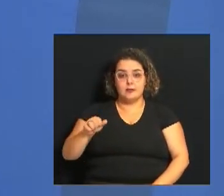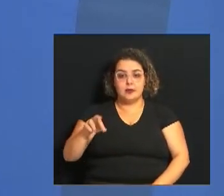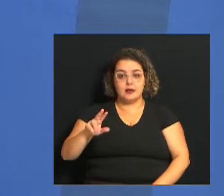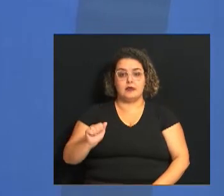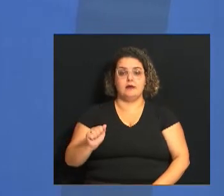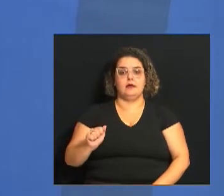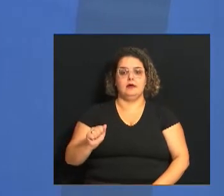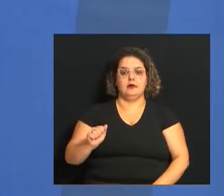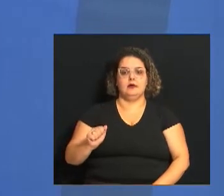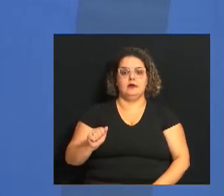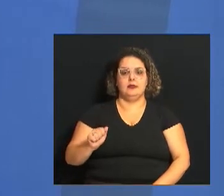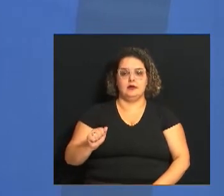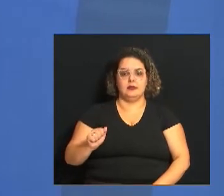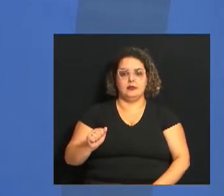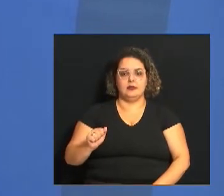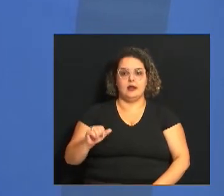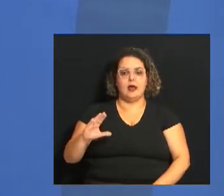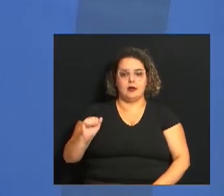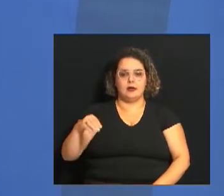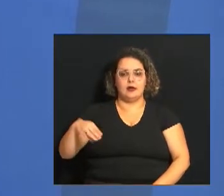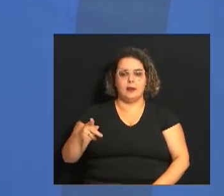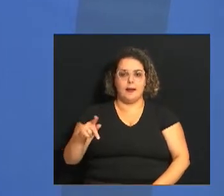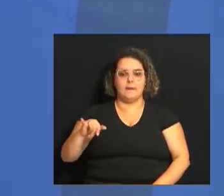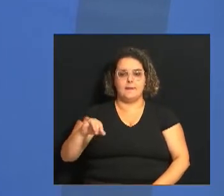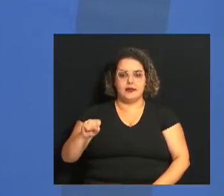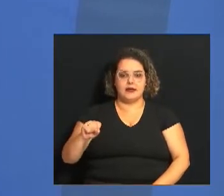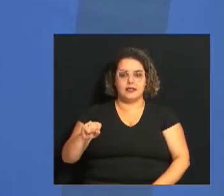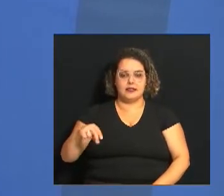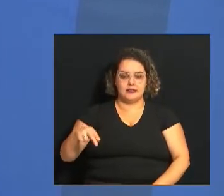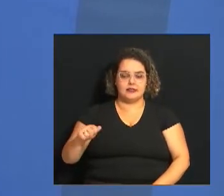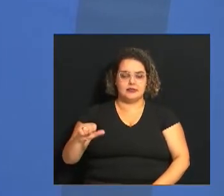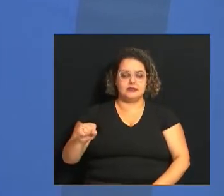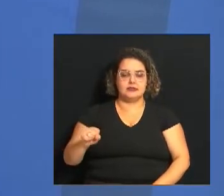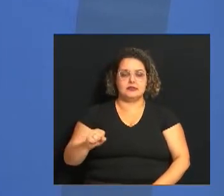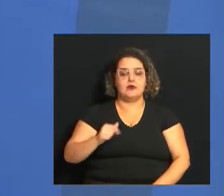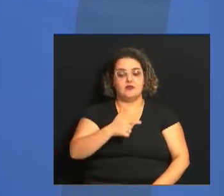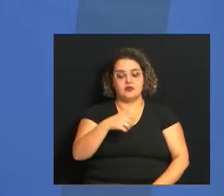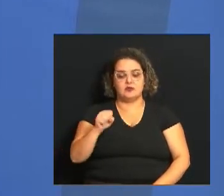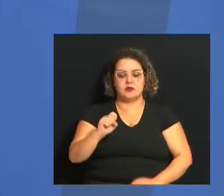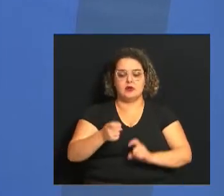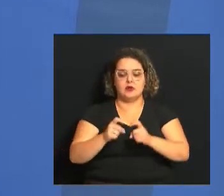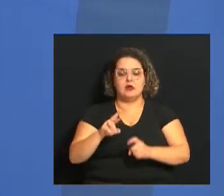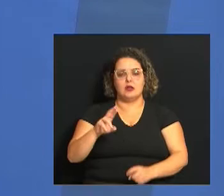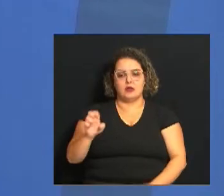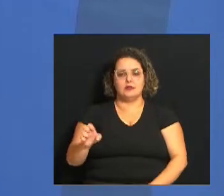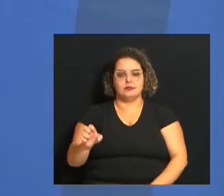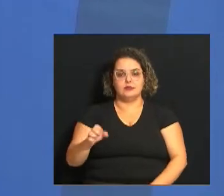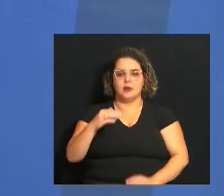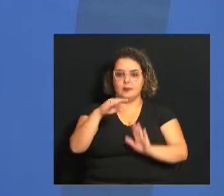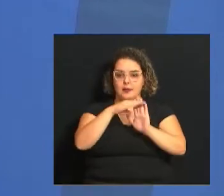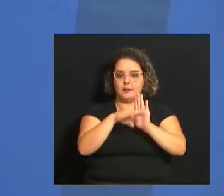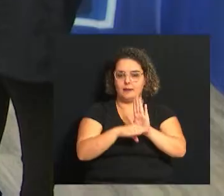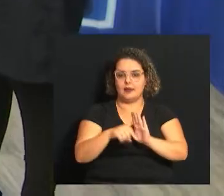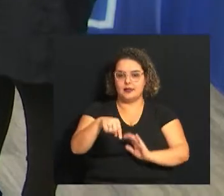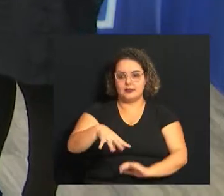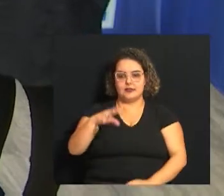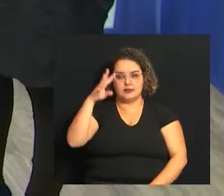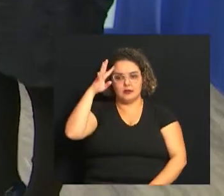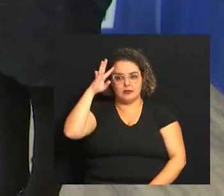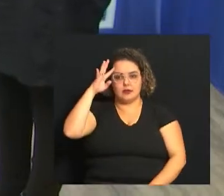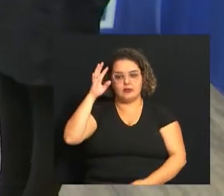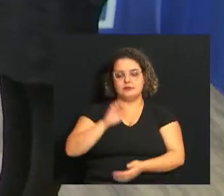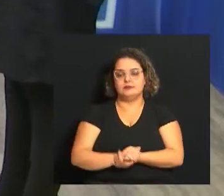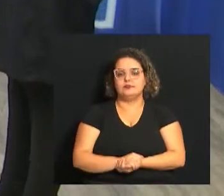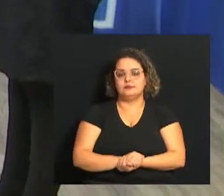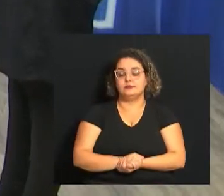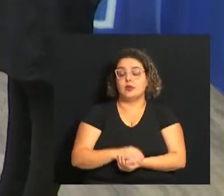veja, 28ª reunião extraordinária, você tem aí como foi o debate de cada projeto que estava na pauta desta quarta-feira. Agora, Mirna